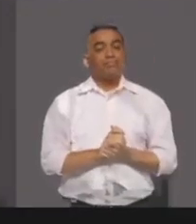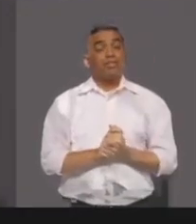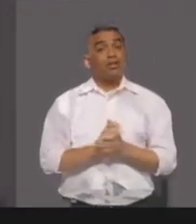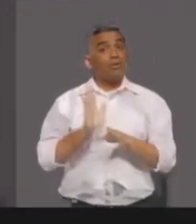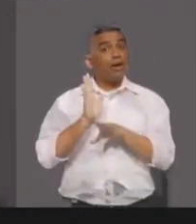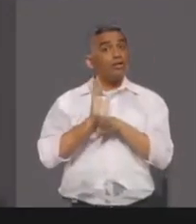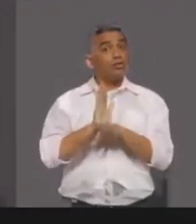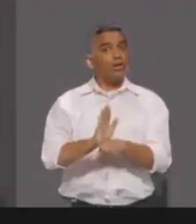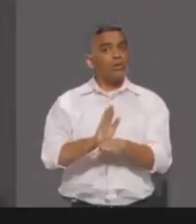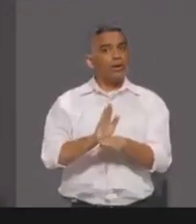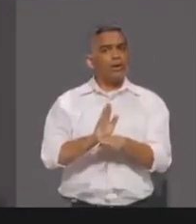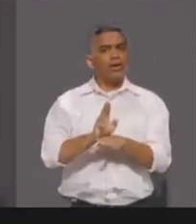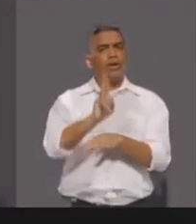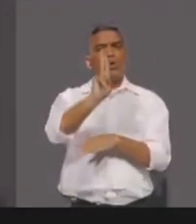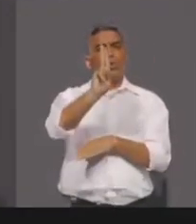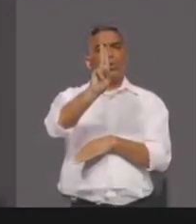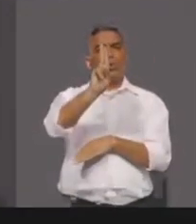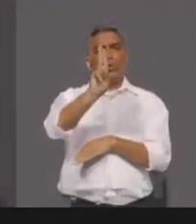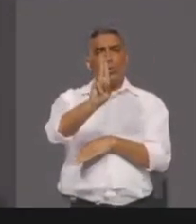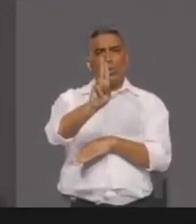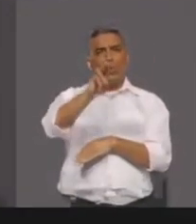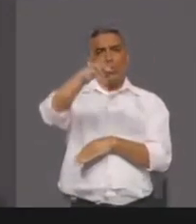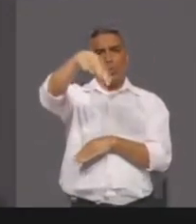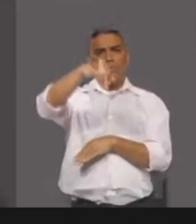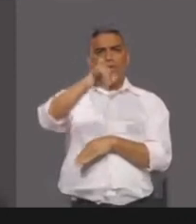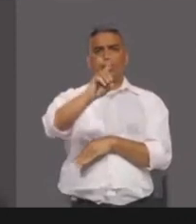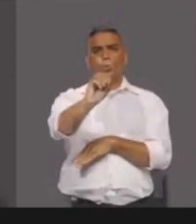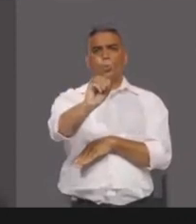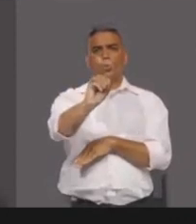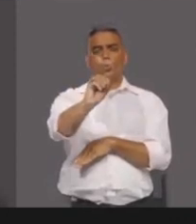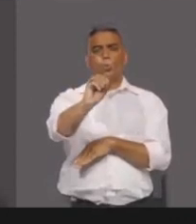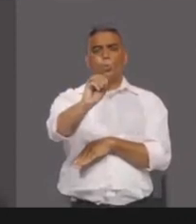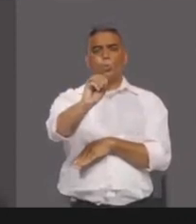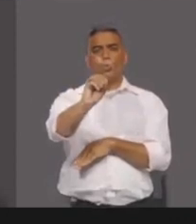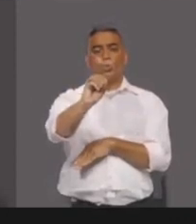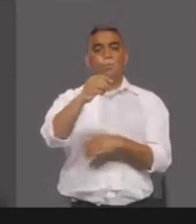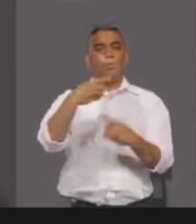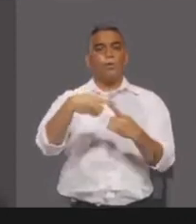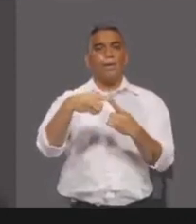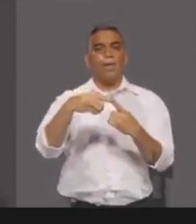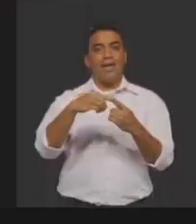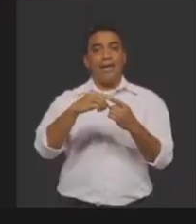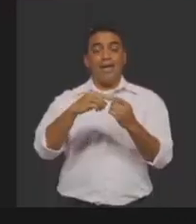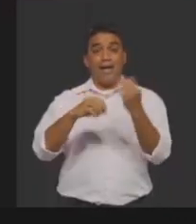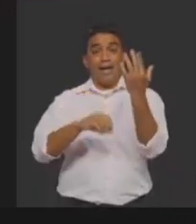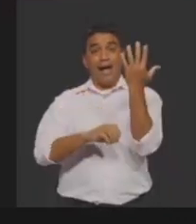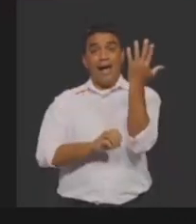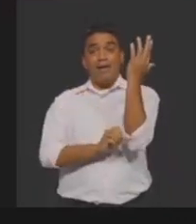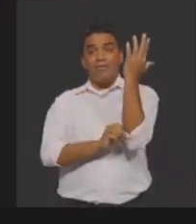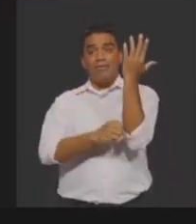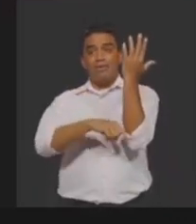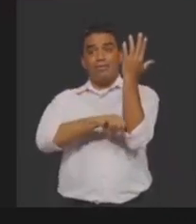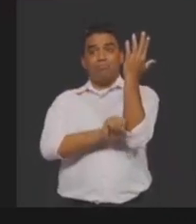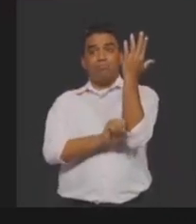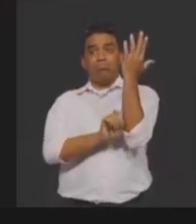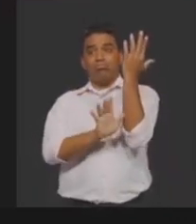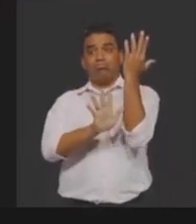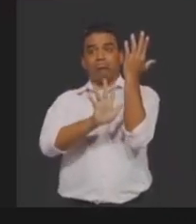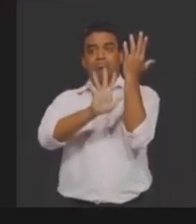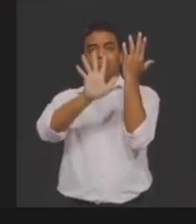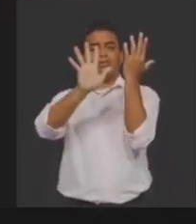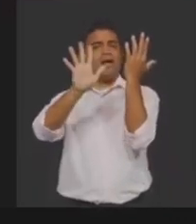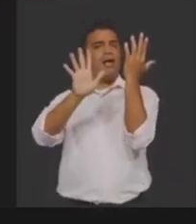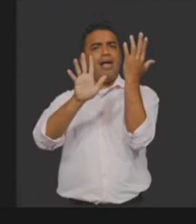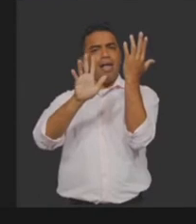umidade do clima por meio de uma coisa que nós chamamos de evapotranspiração. O que é isso? É a perda de água da planta